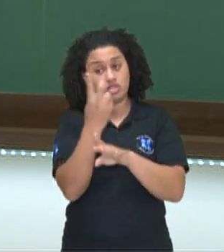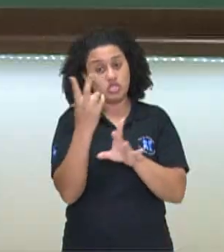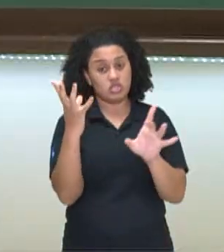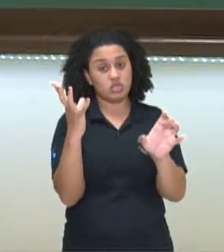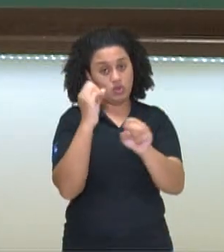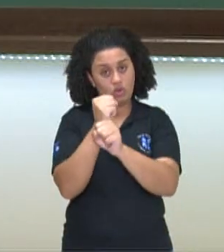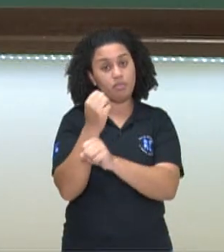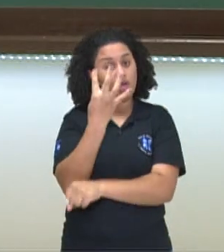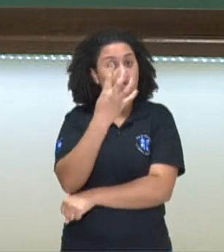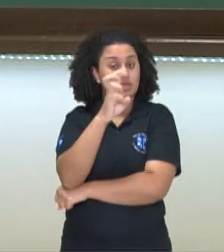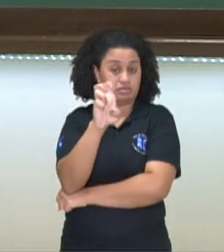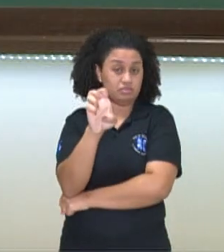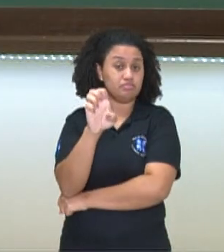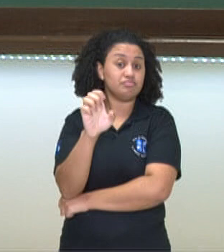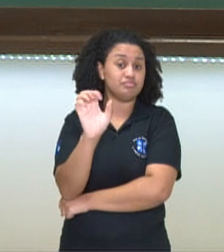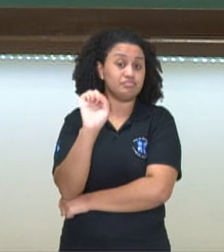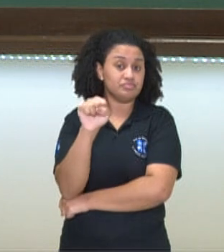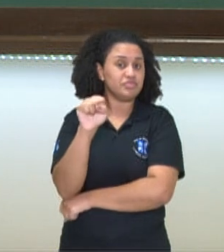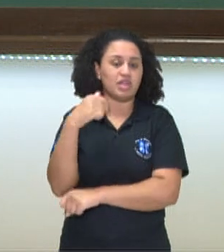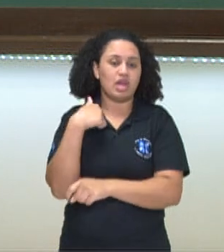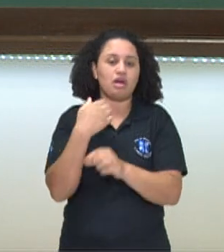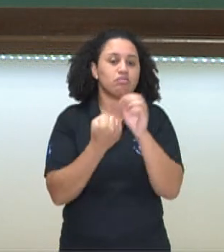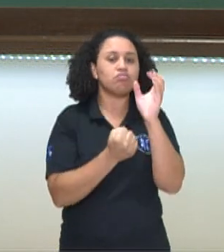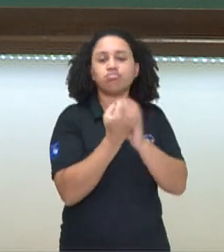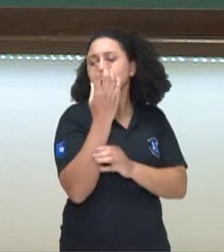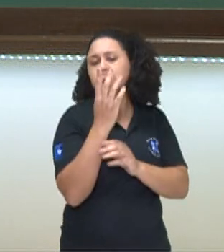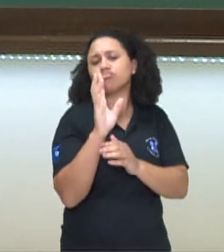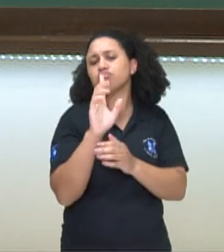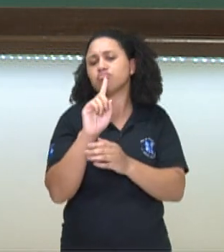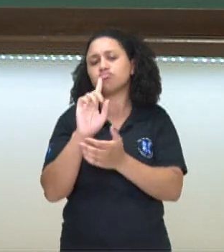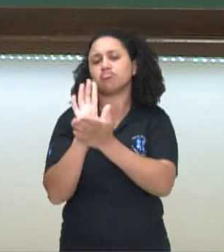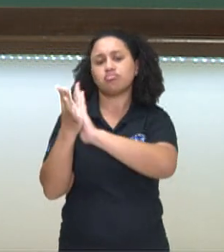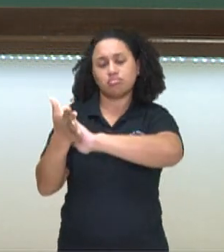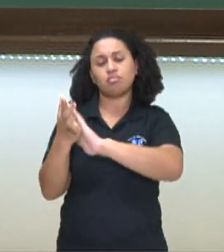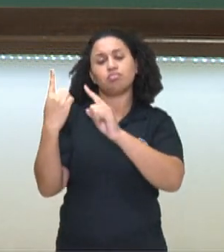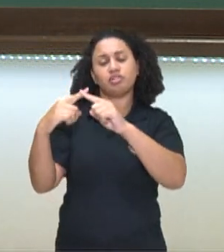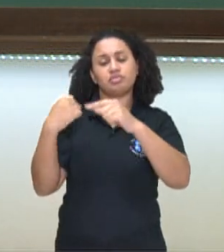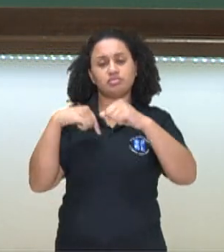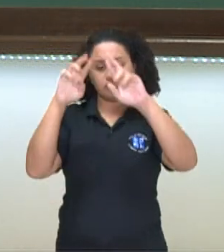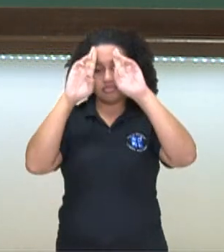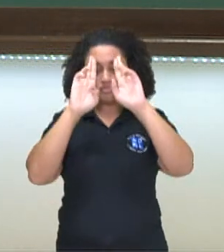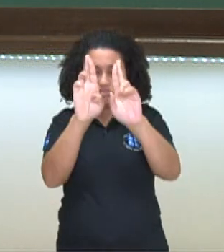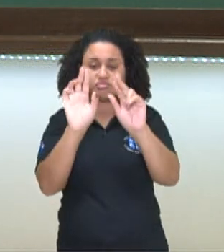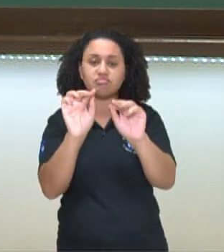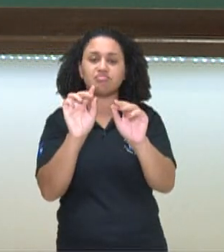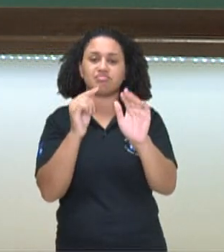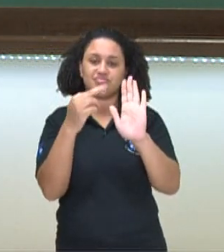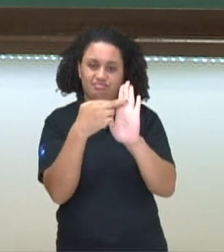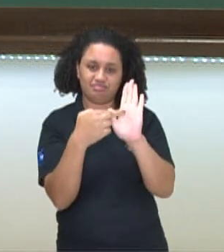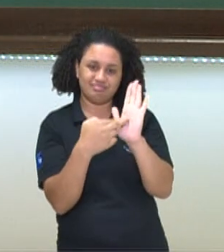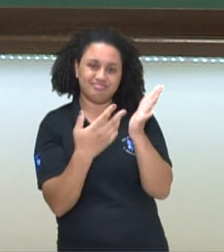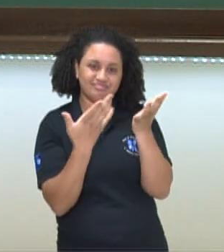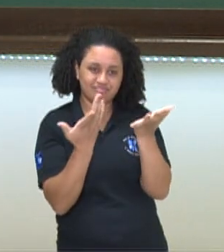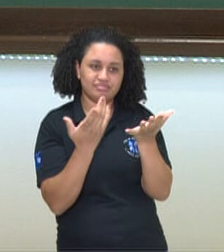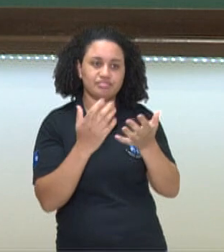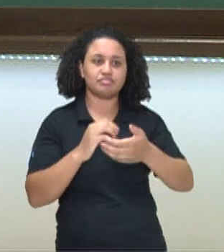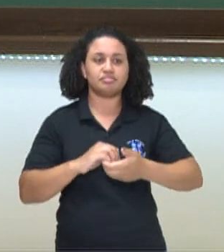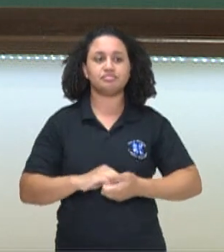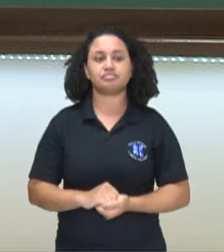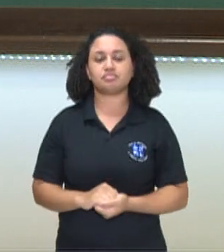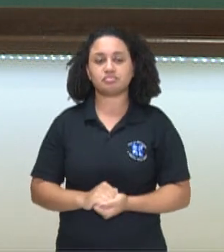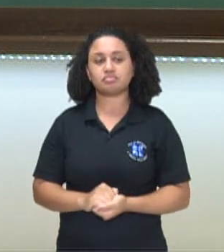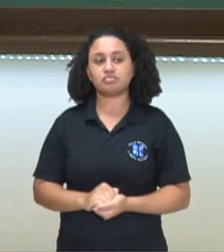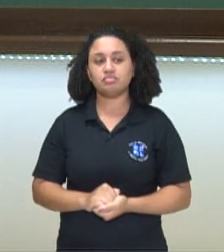4E. Não criei e nem destruí carga, porque eu tenho que respeitar o princípio da conservação da carga elétrica, ok? O